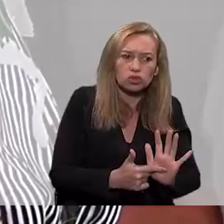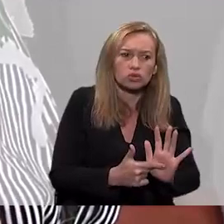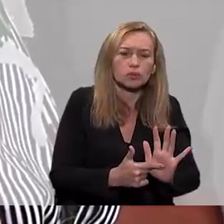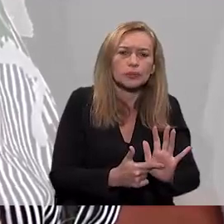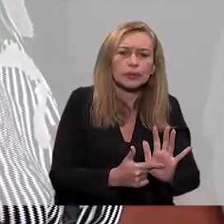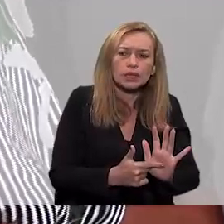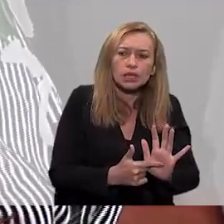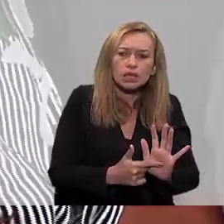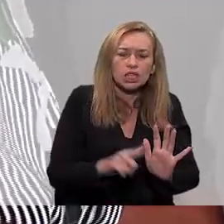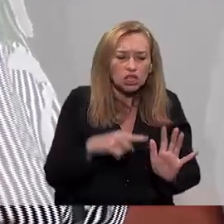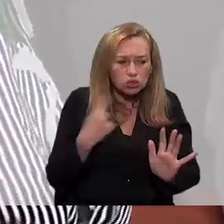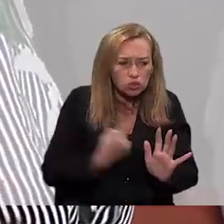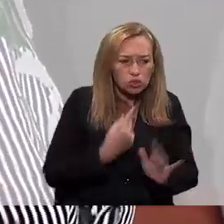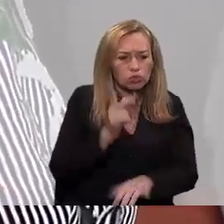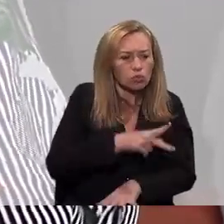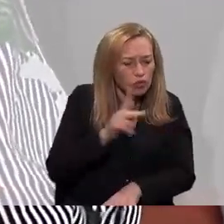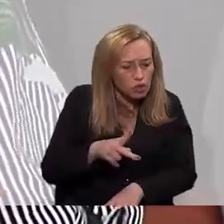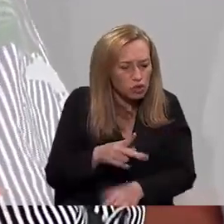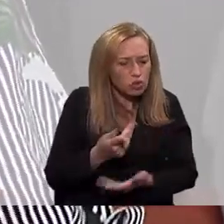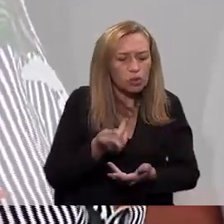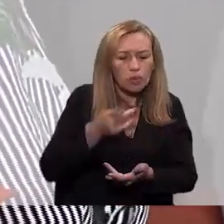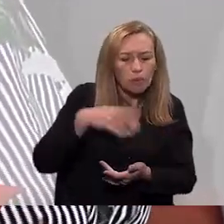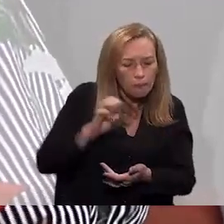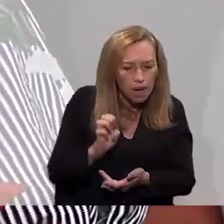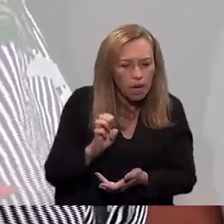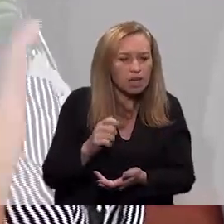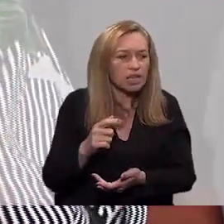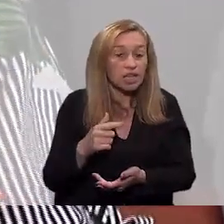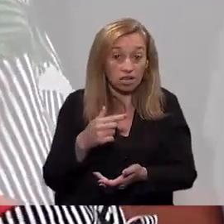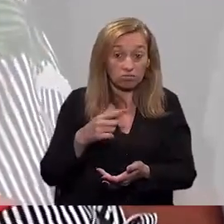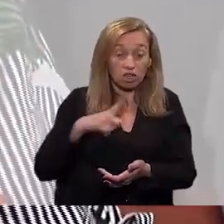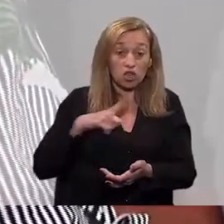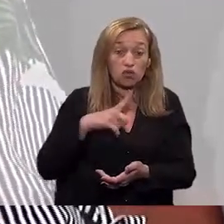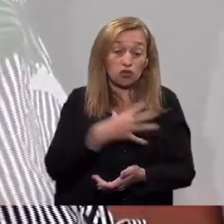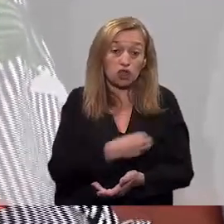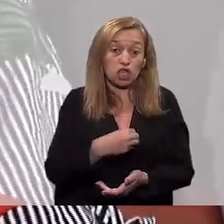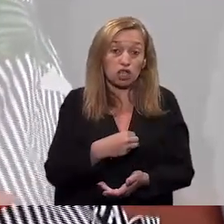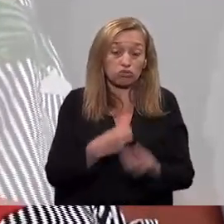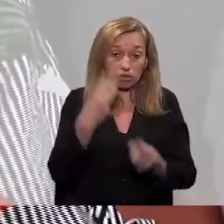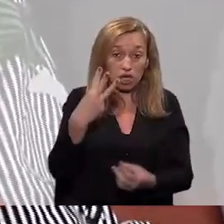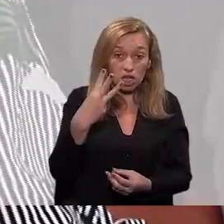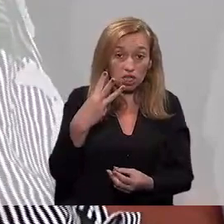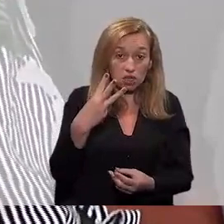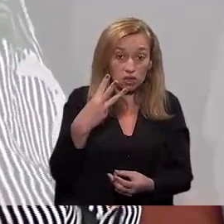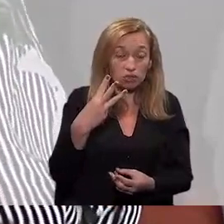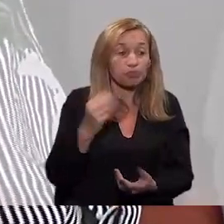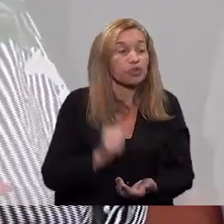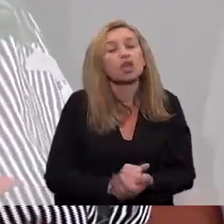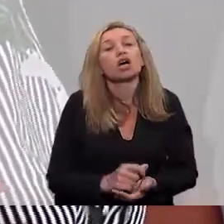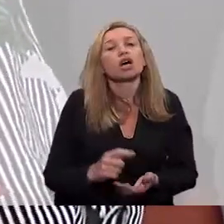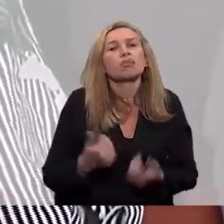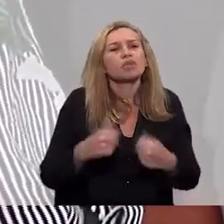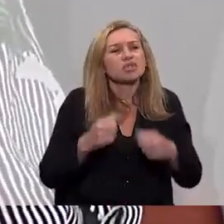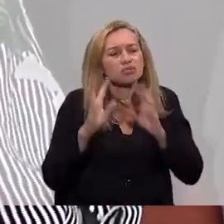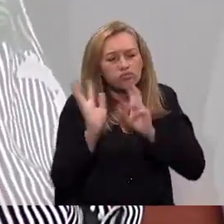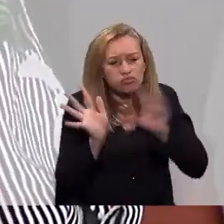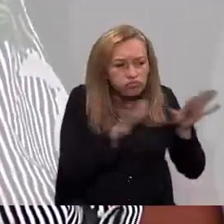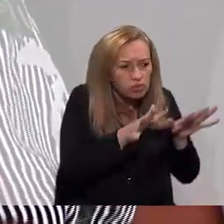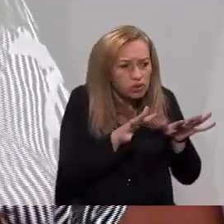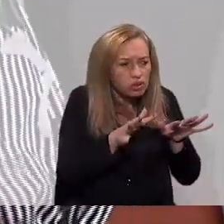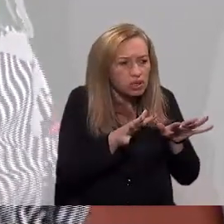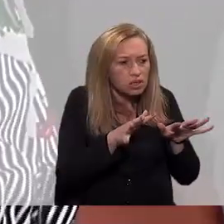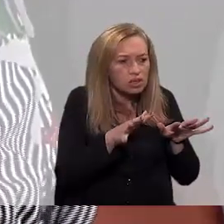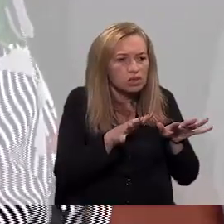sinais, né? E a gente como professor, como mãe, eu sou mãe de 3, Pedro, Elisa e Miguel, então a gente tem que ficar